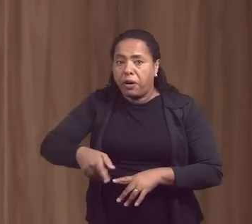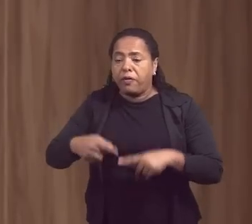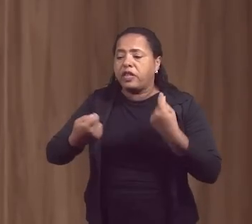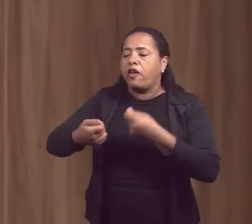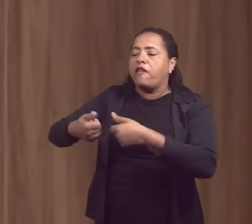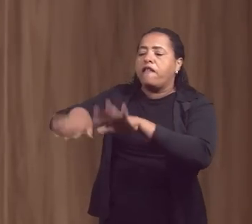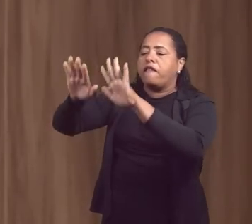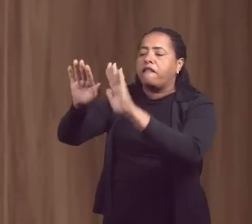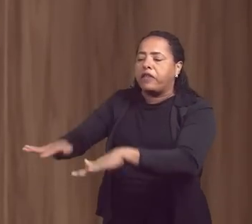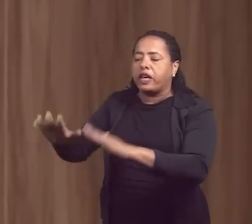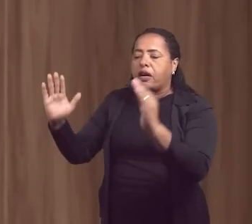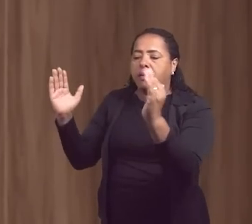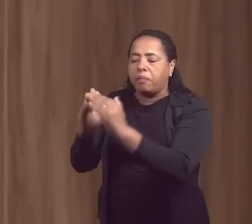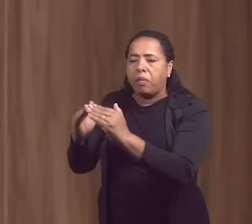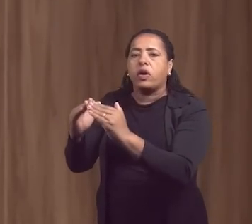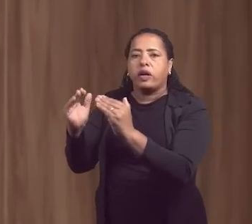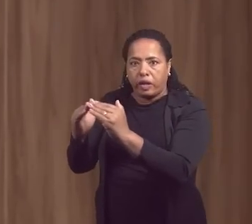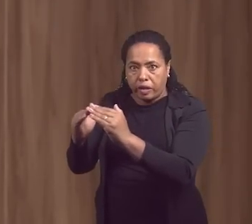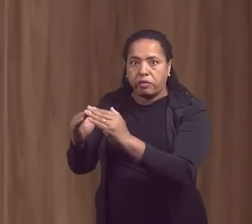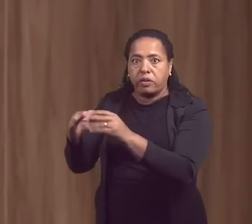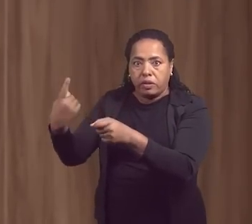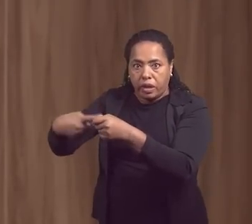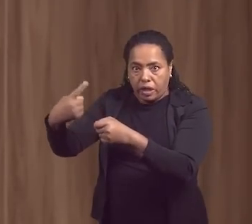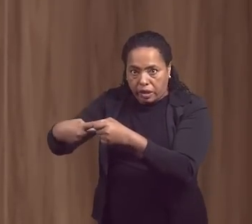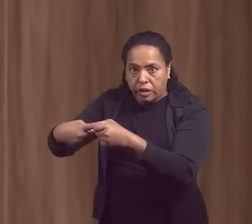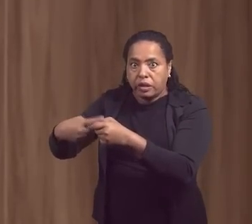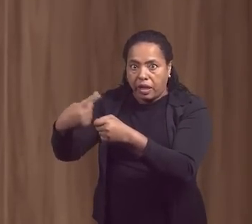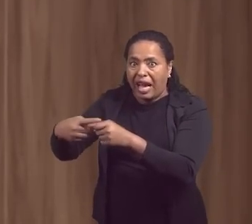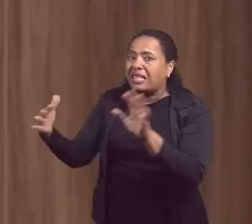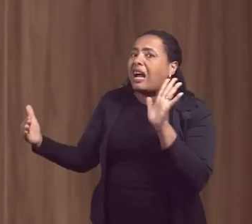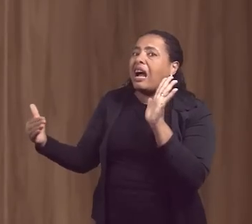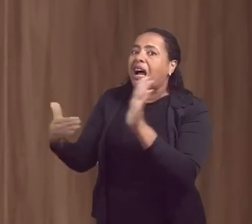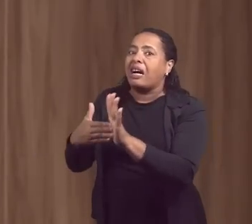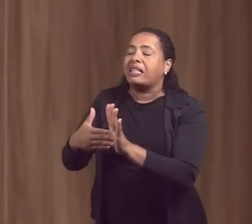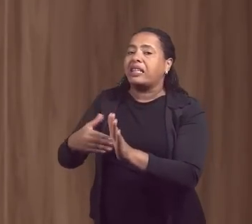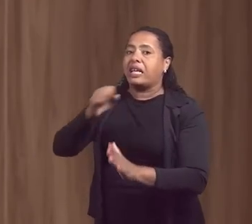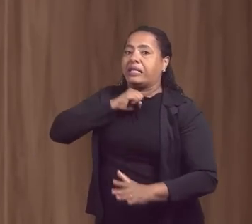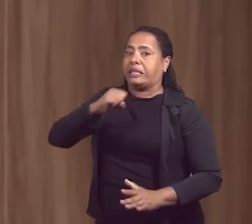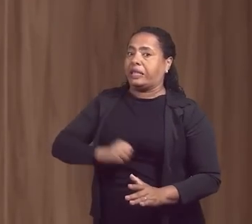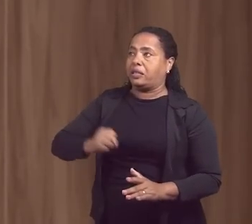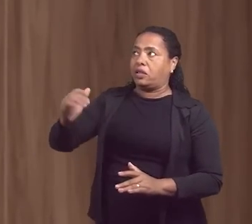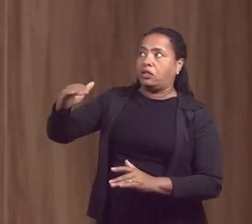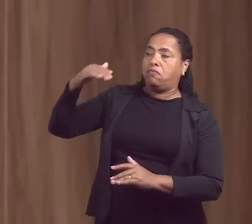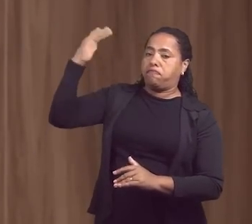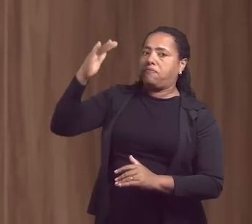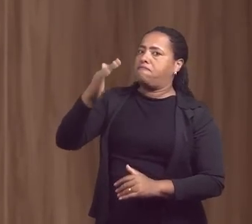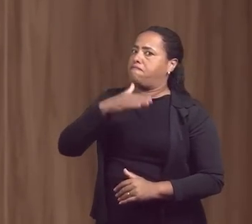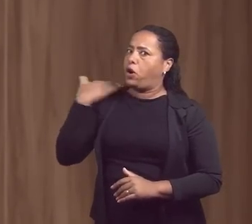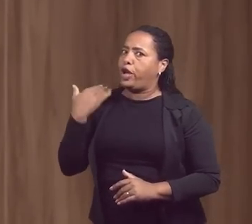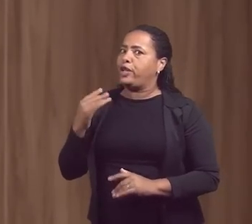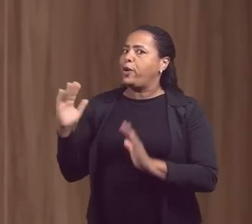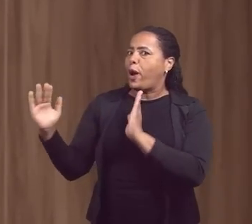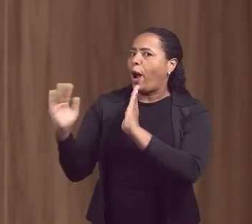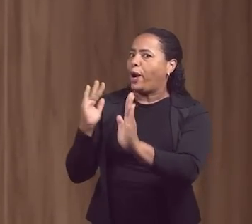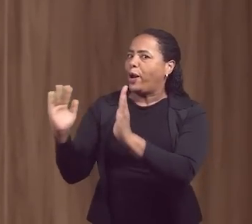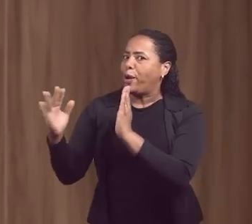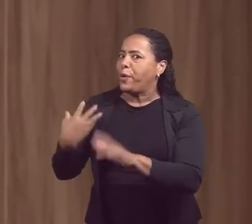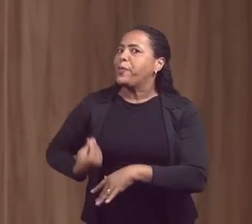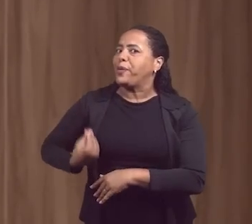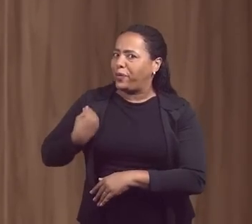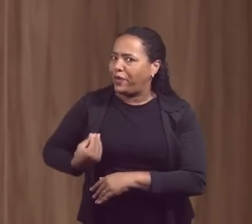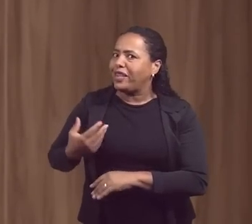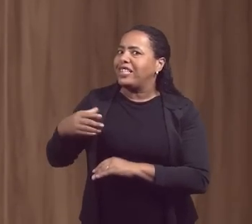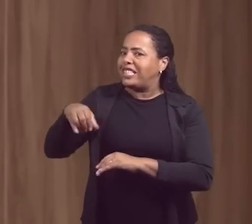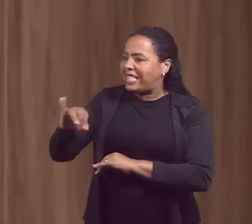cidade de refúgio até que o sumo sacerdote morresse, passasse. Então era um tempo que ele deveria ficar ali. E se ele